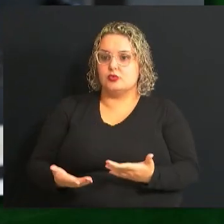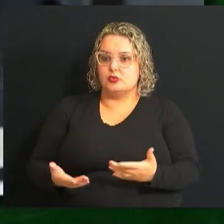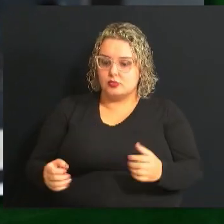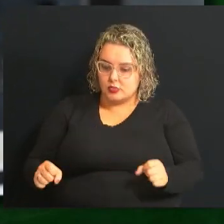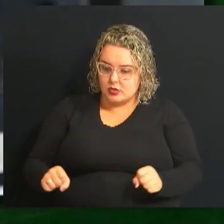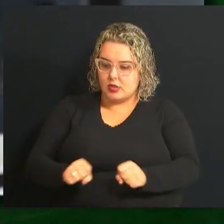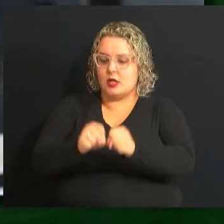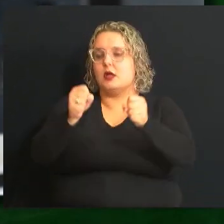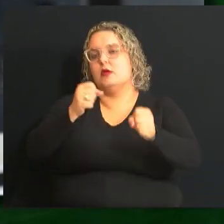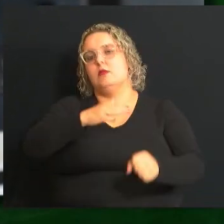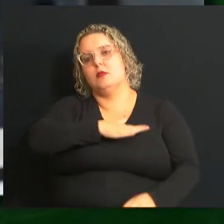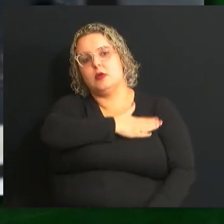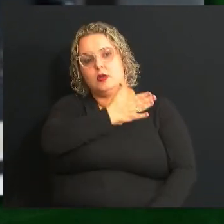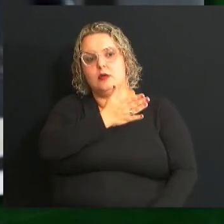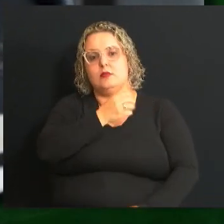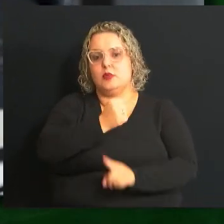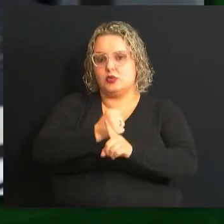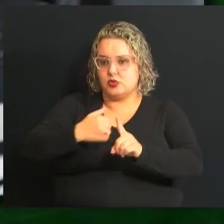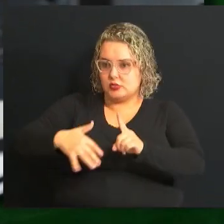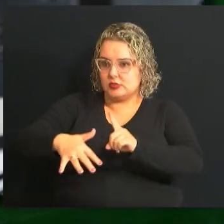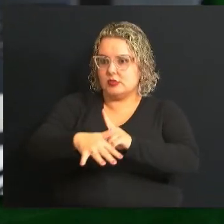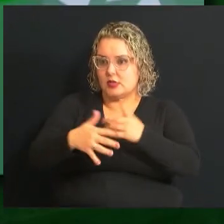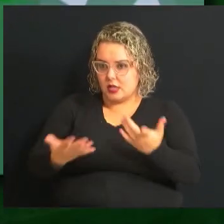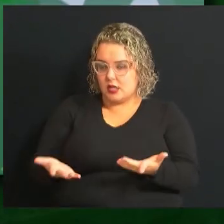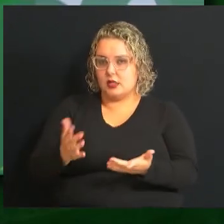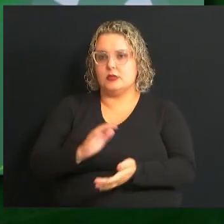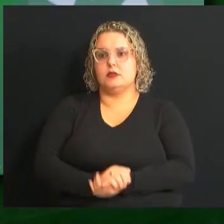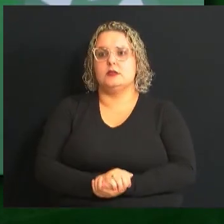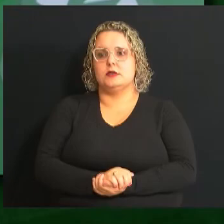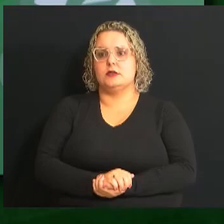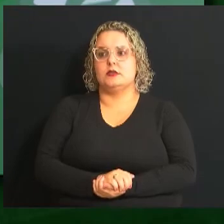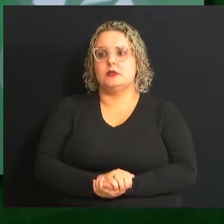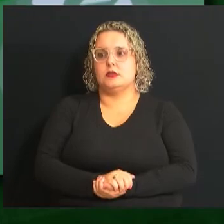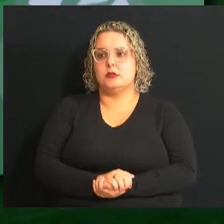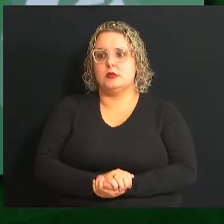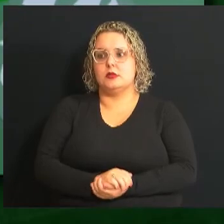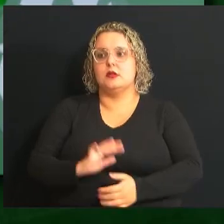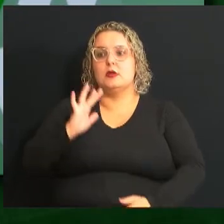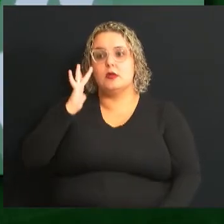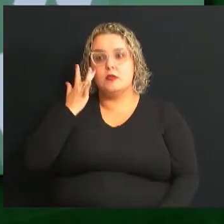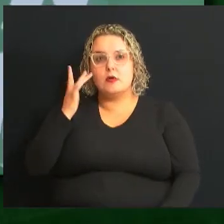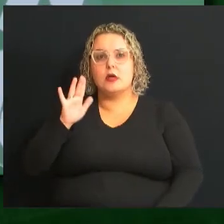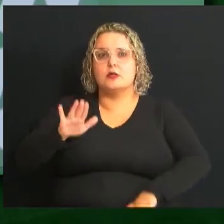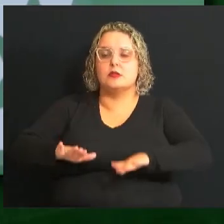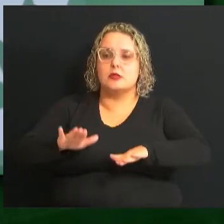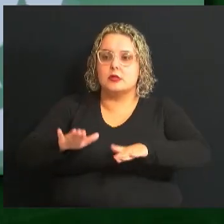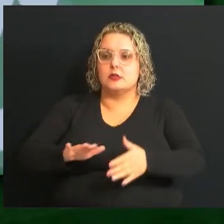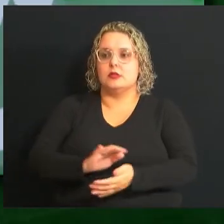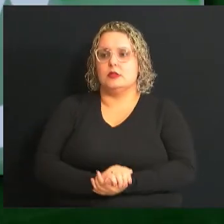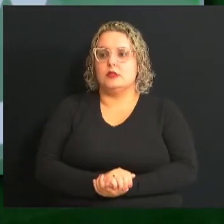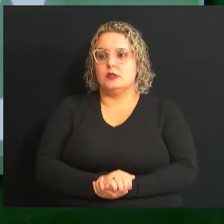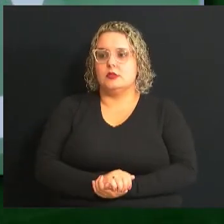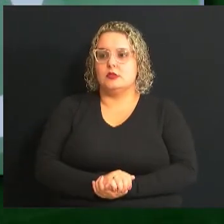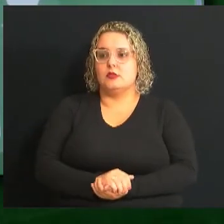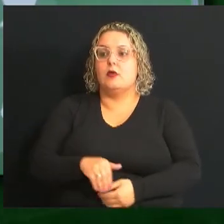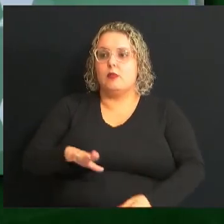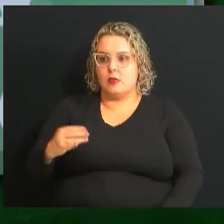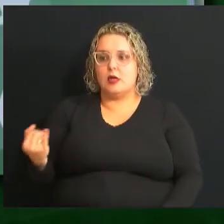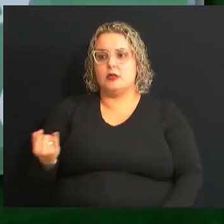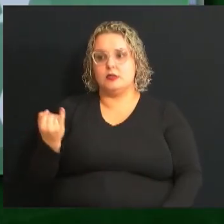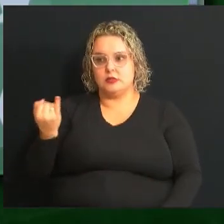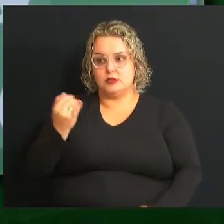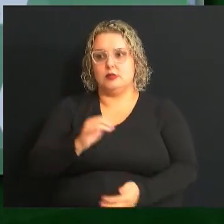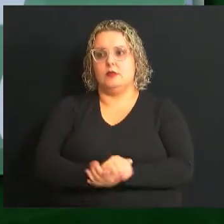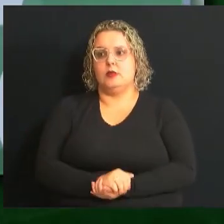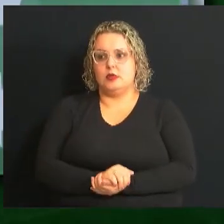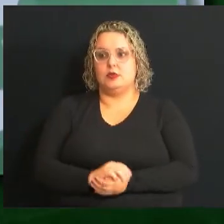preconceitos sociais, né? Eu acho que isso talvez seja o mais importante de tudo isso, não é,